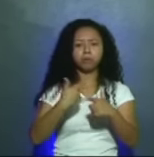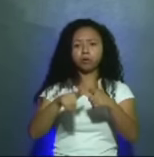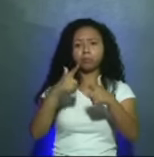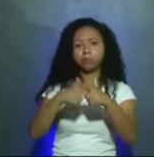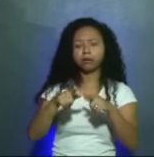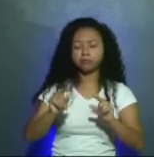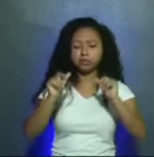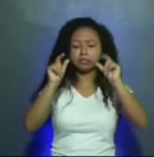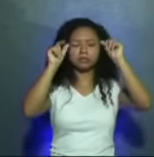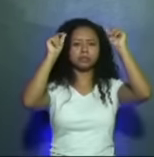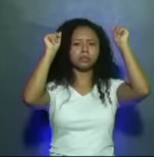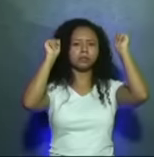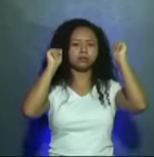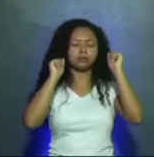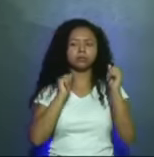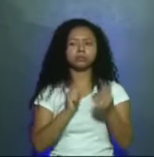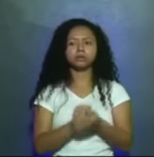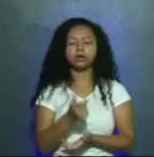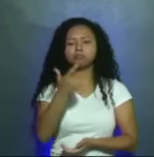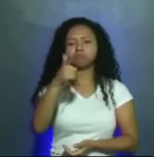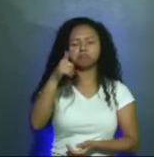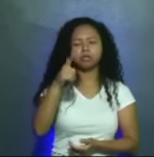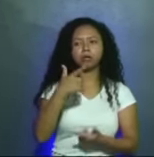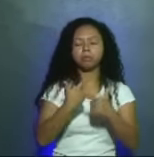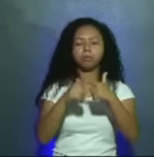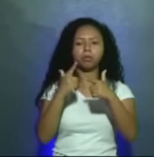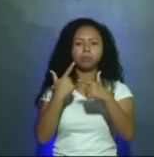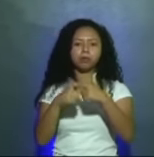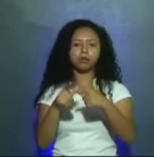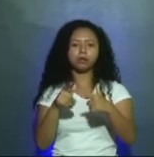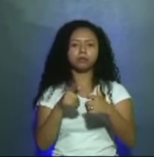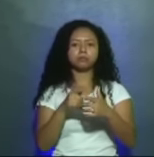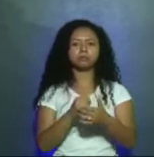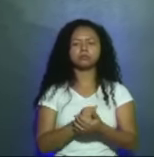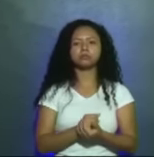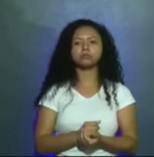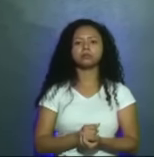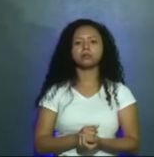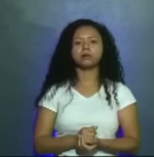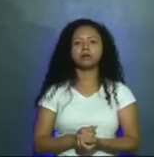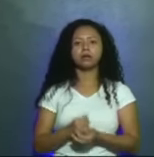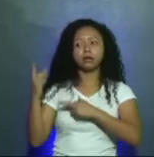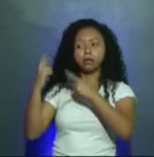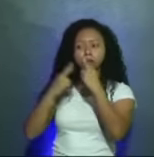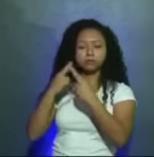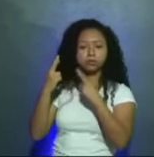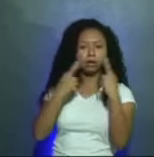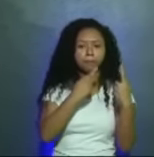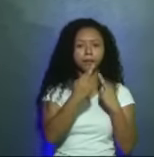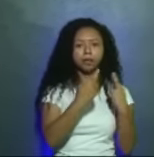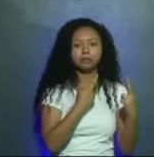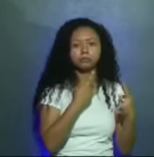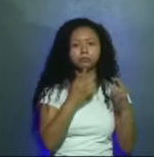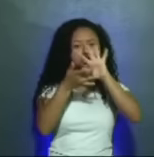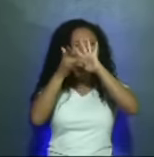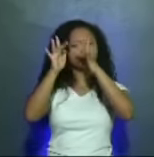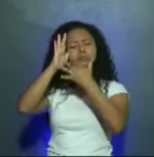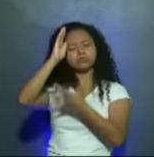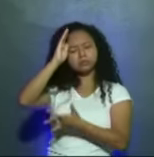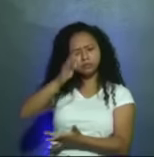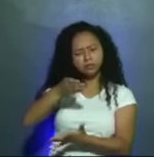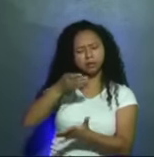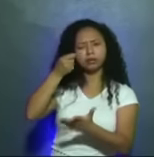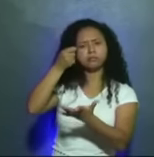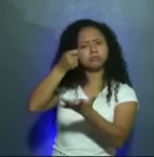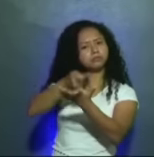mais problemas em relacionamento, tudo Jesus já pagou na cruz. Ele não tem que fazer mais nada. Nós